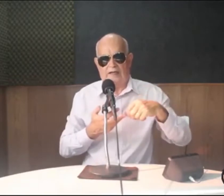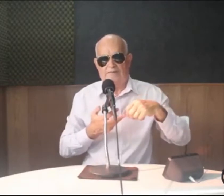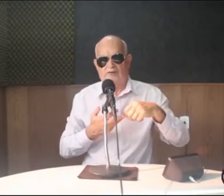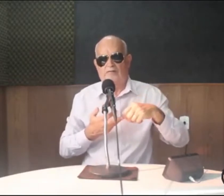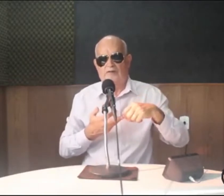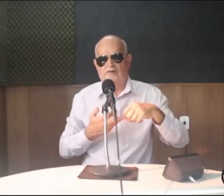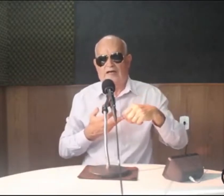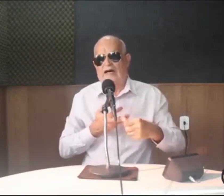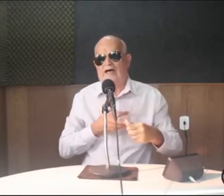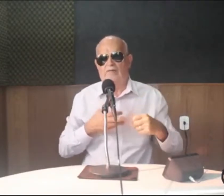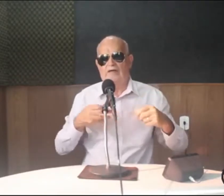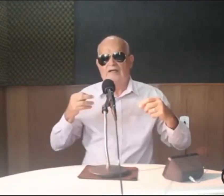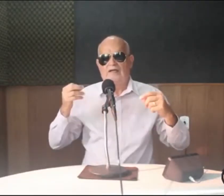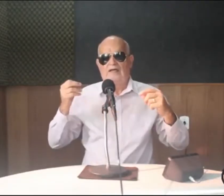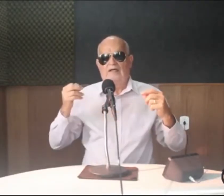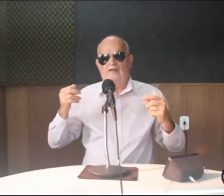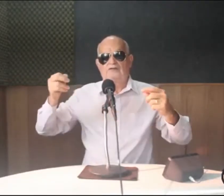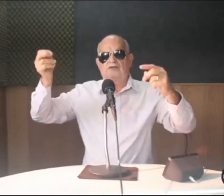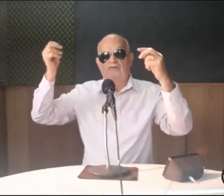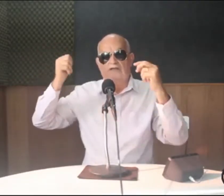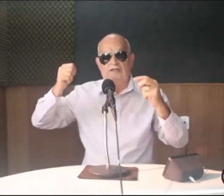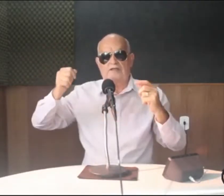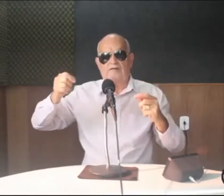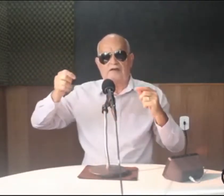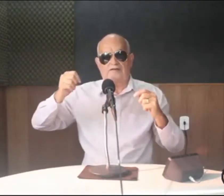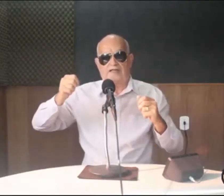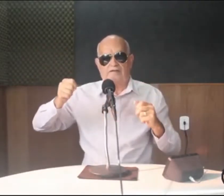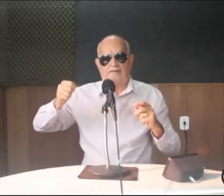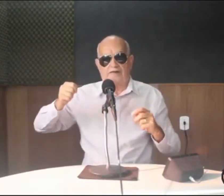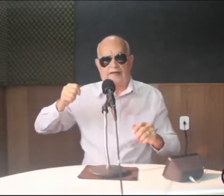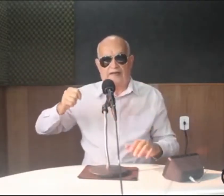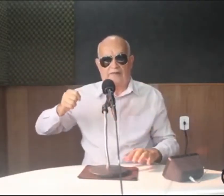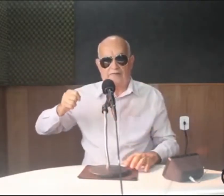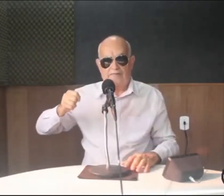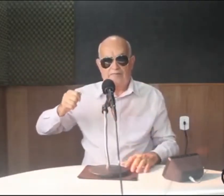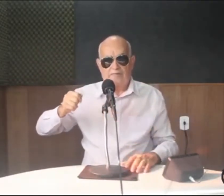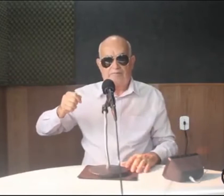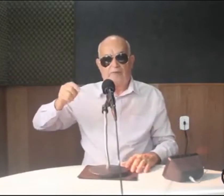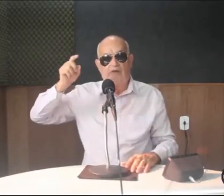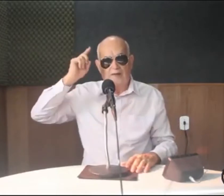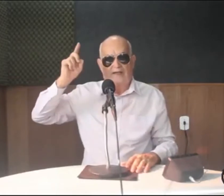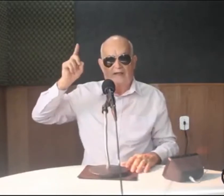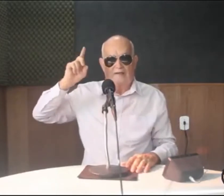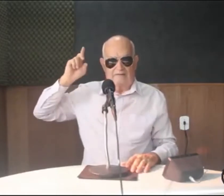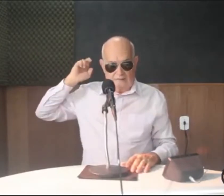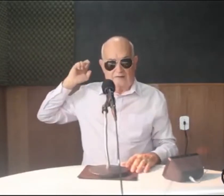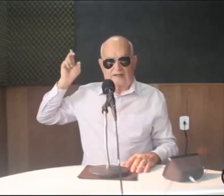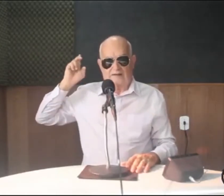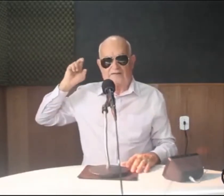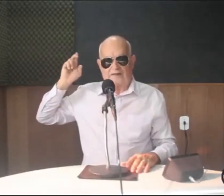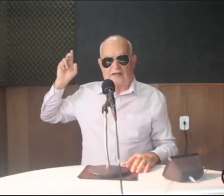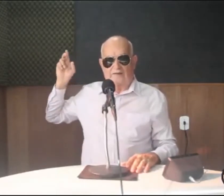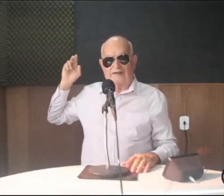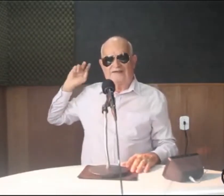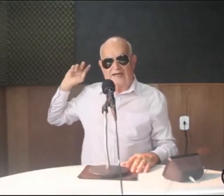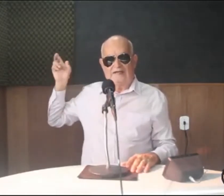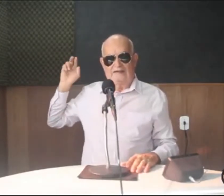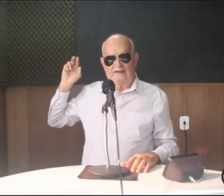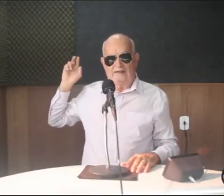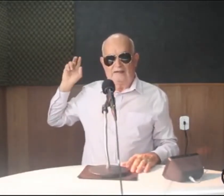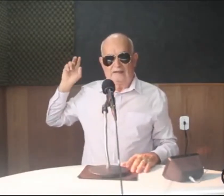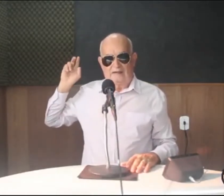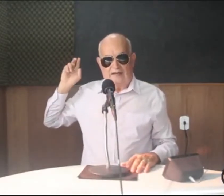ela absorveu de água. E os estudantes da Universidade Federal, pública, no caso é federal,